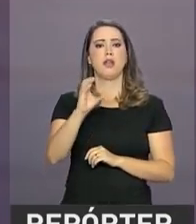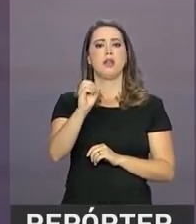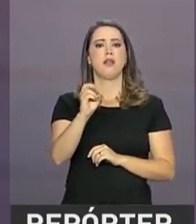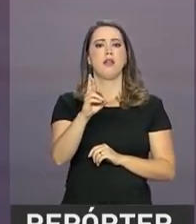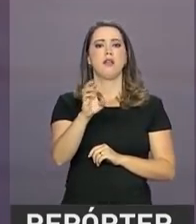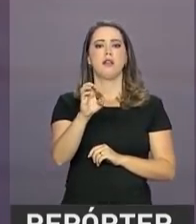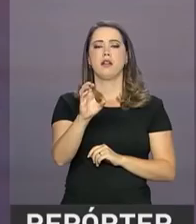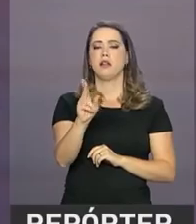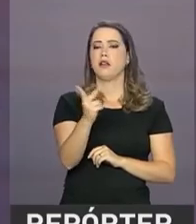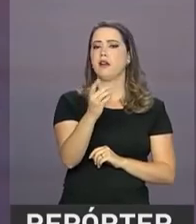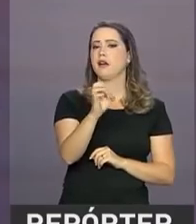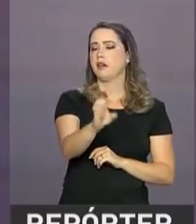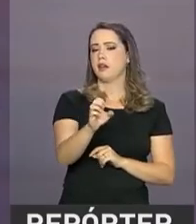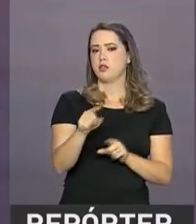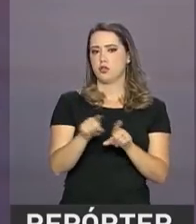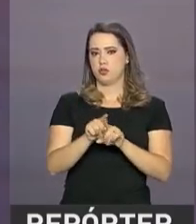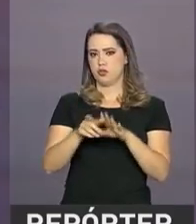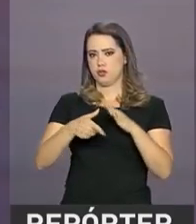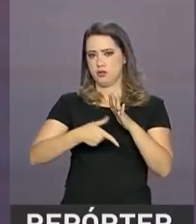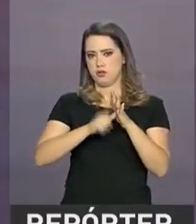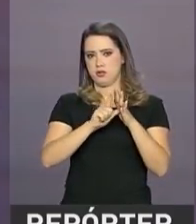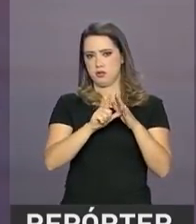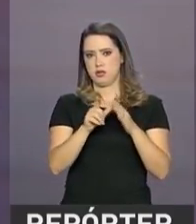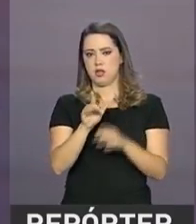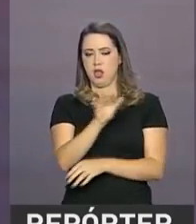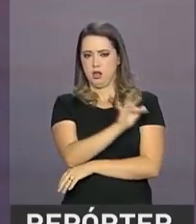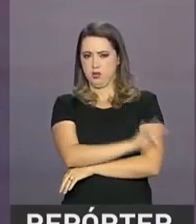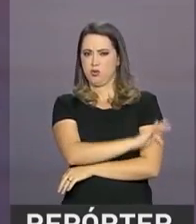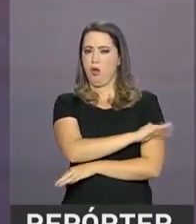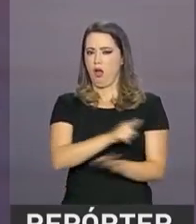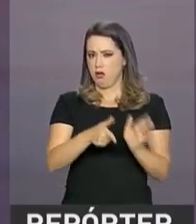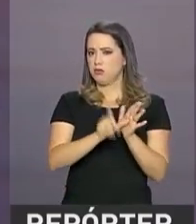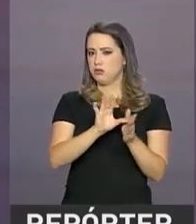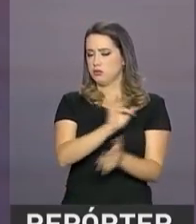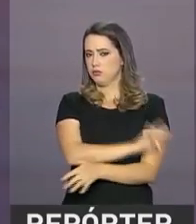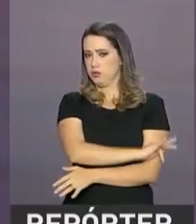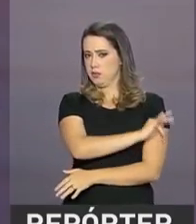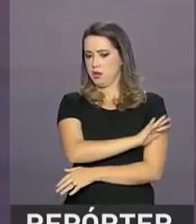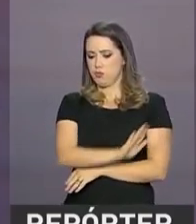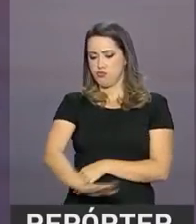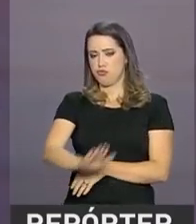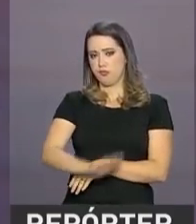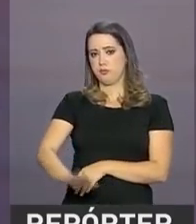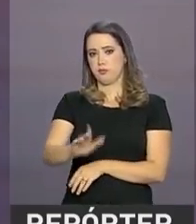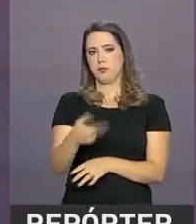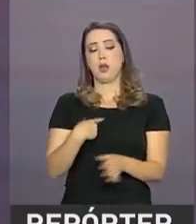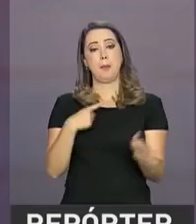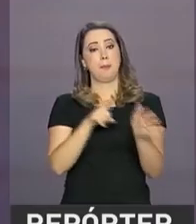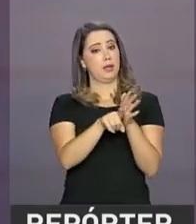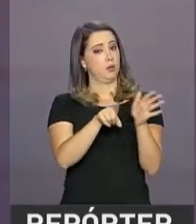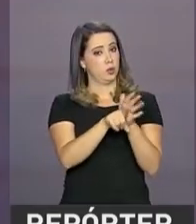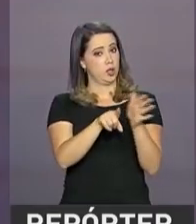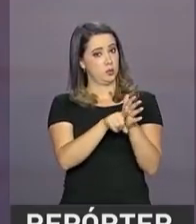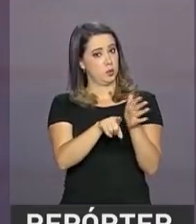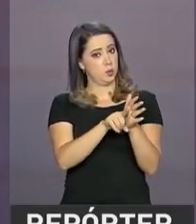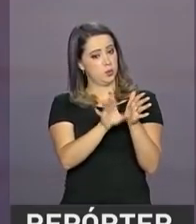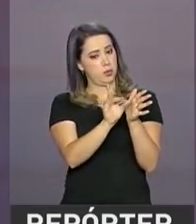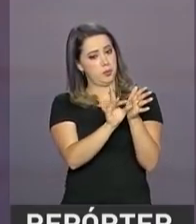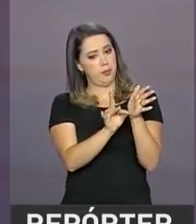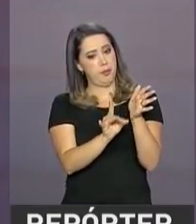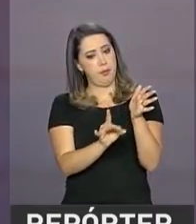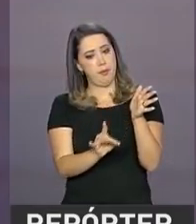fazer provas a avaliação será por meio de um questionário respondido por professores funcionários dessas